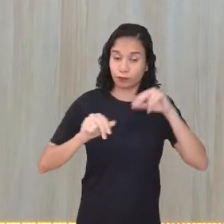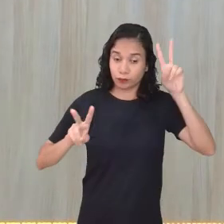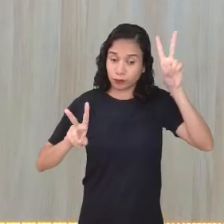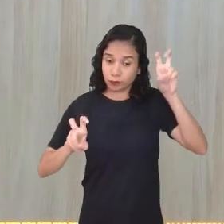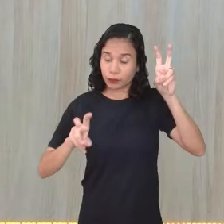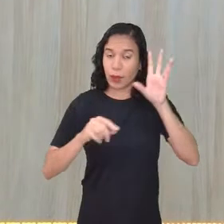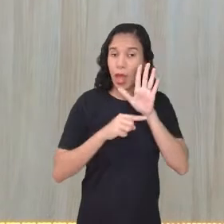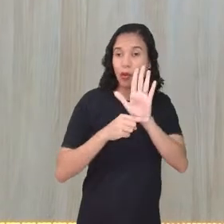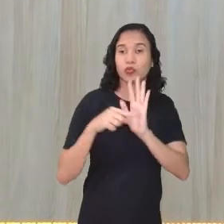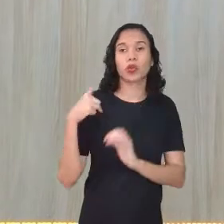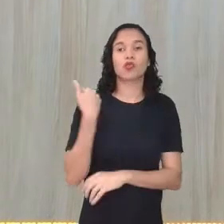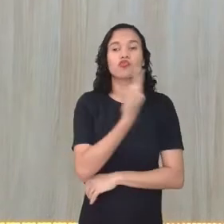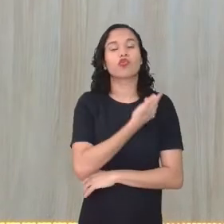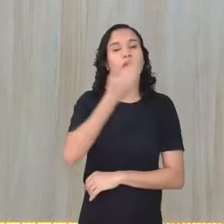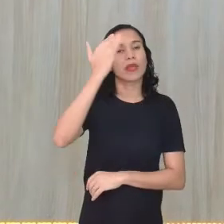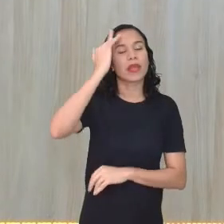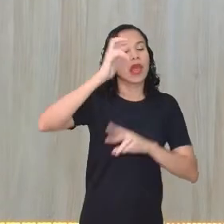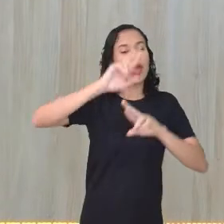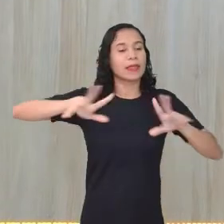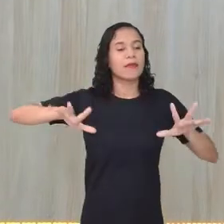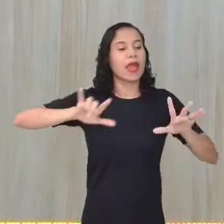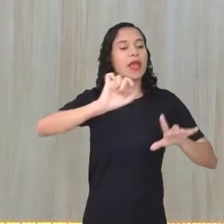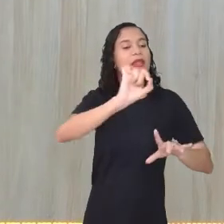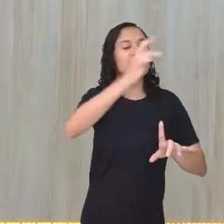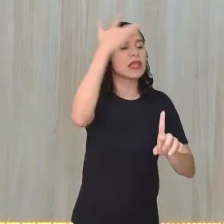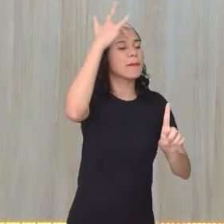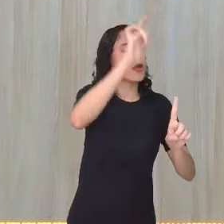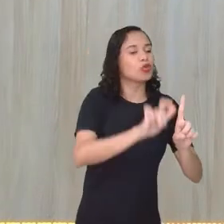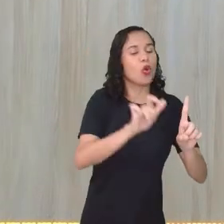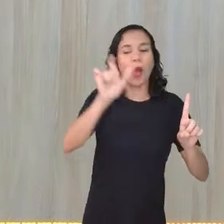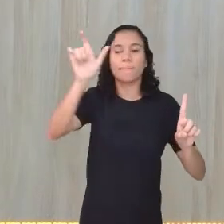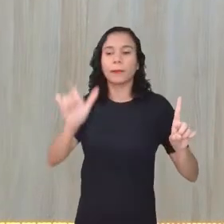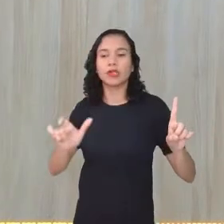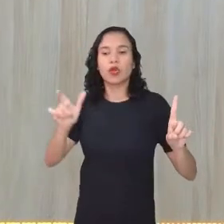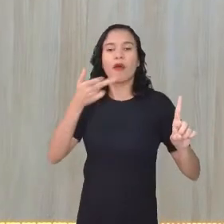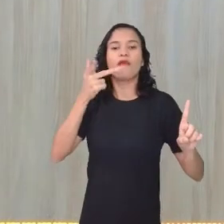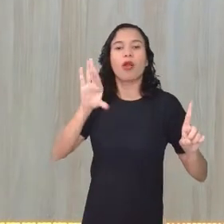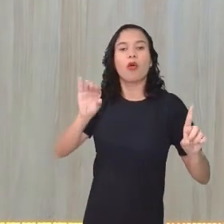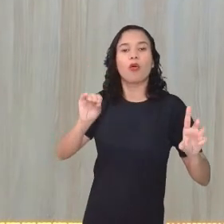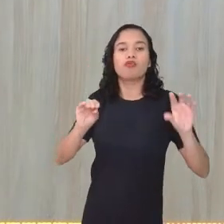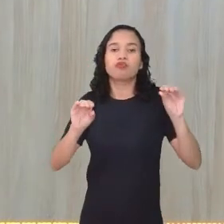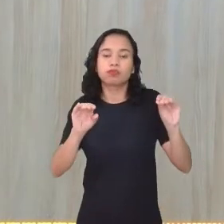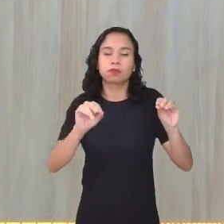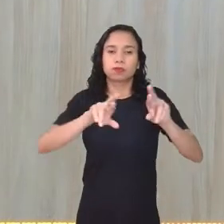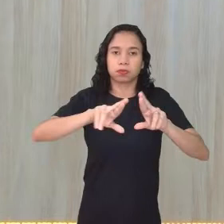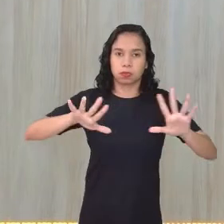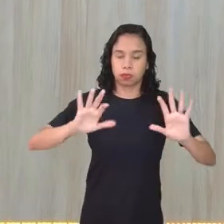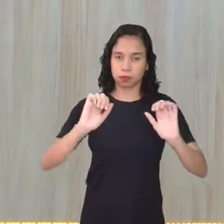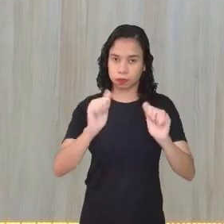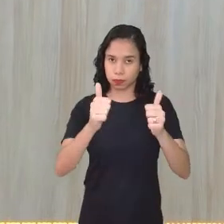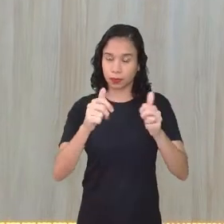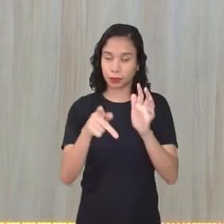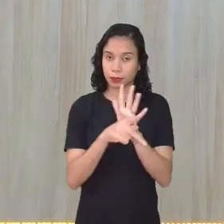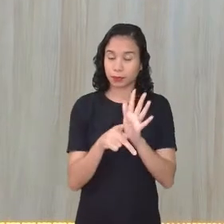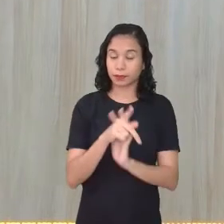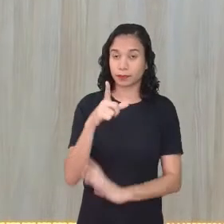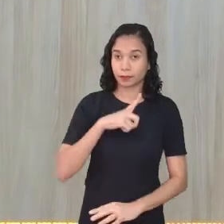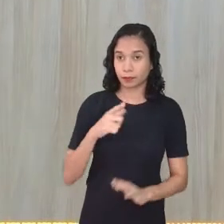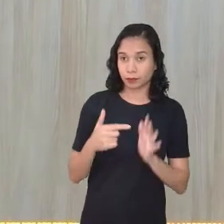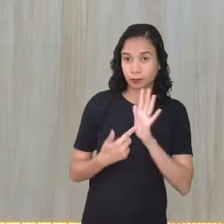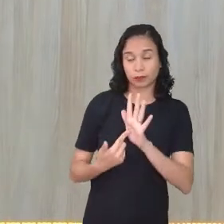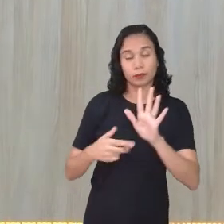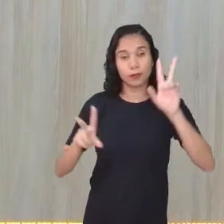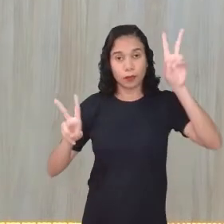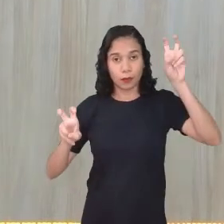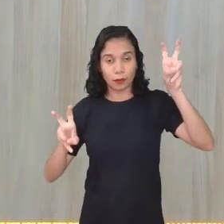aqui ajudam a gente a fazer essa diferenciação entre as falas de duas pessoas distintas. O trechinho que está